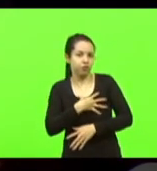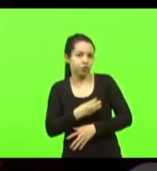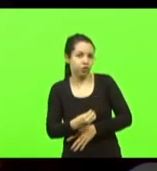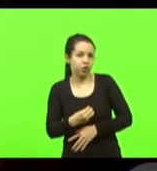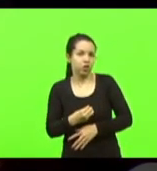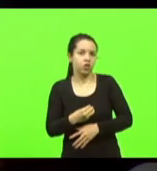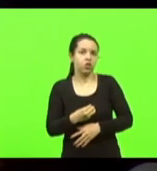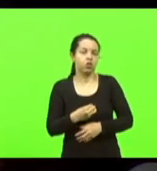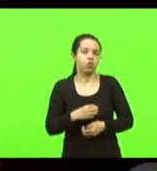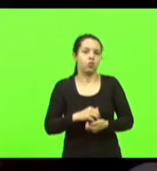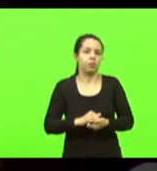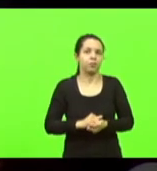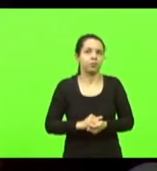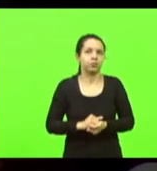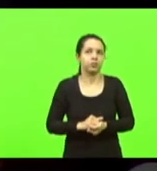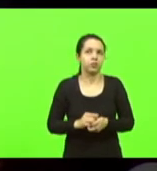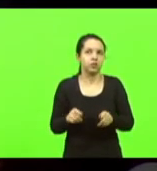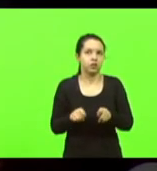alguma